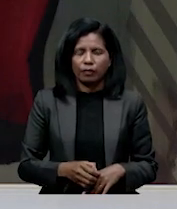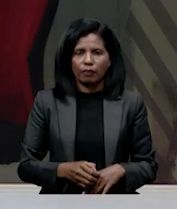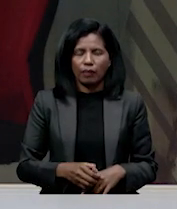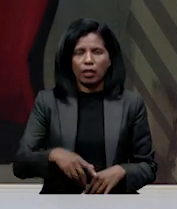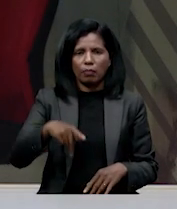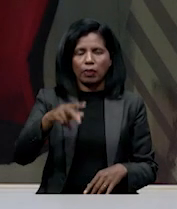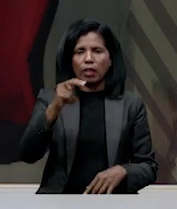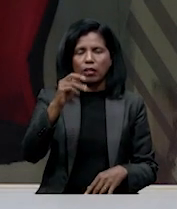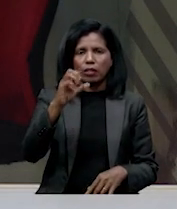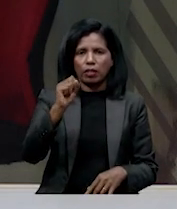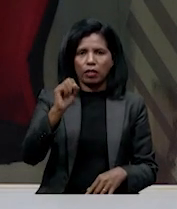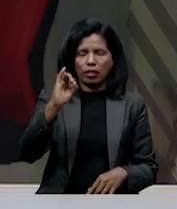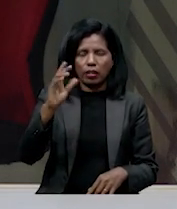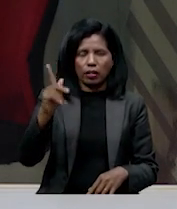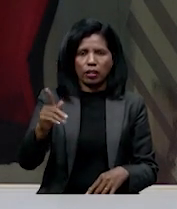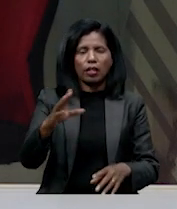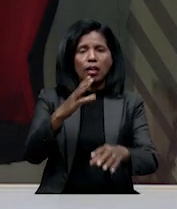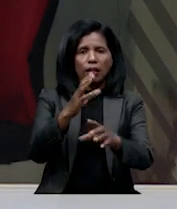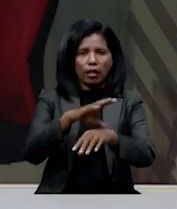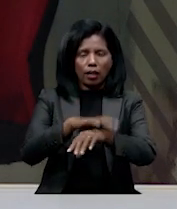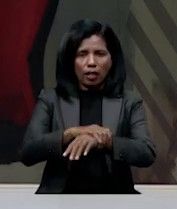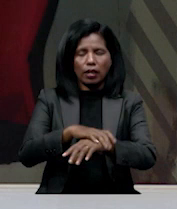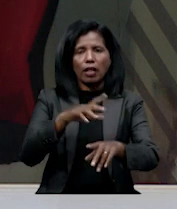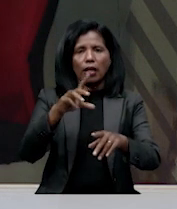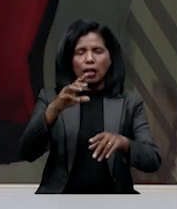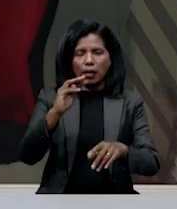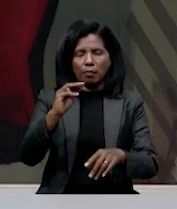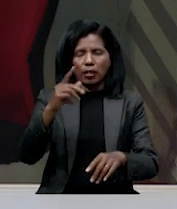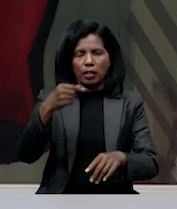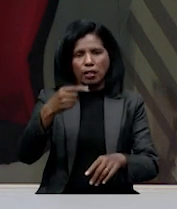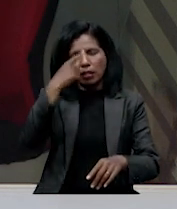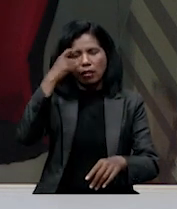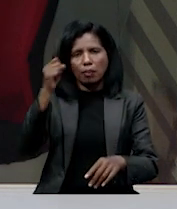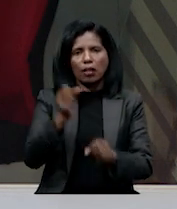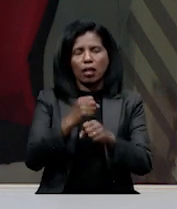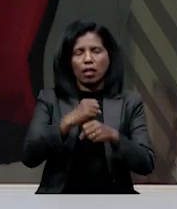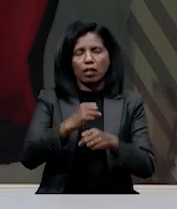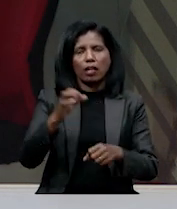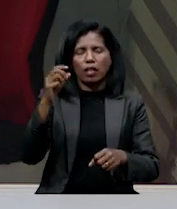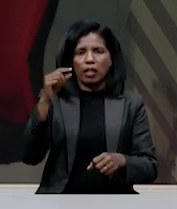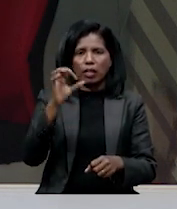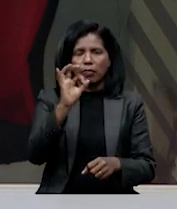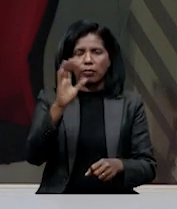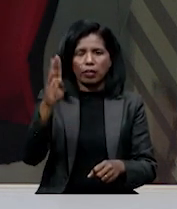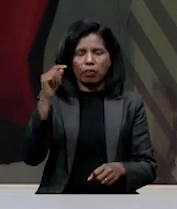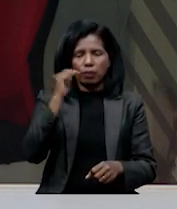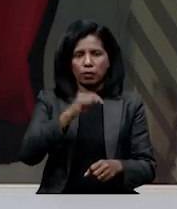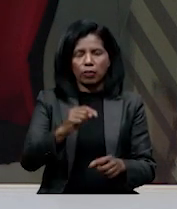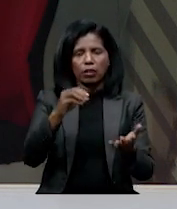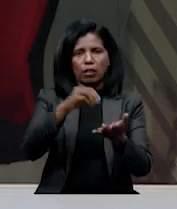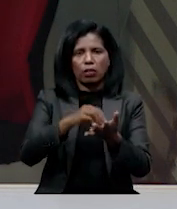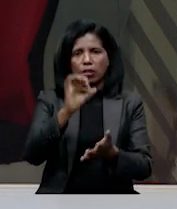PNSIK kaptura MIG ia memori, tambah diskonfia lor ID falsu, lansa informasaun falsu ia rede